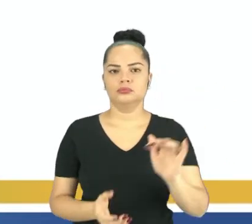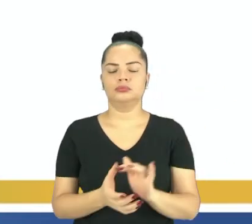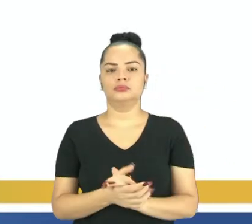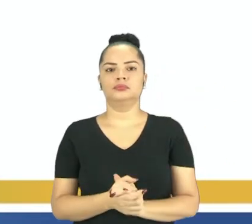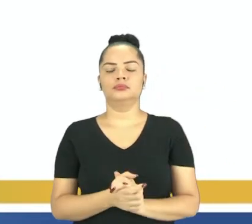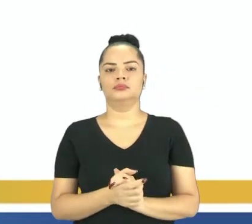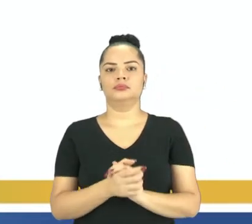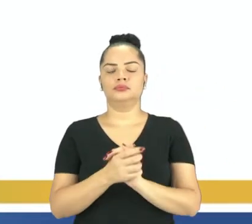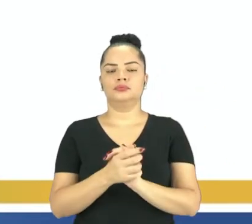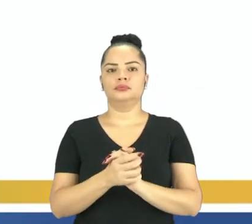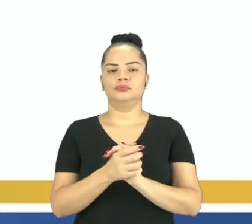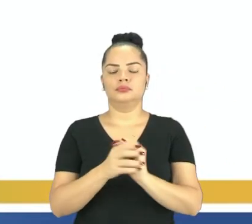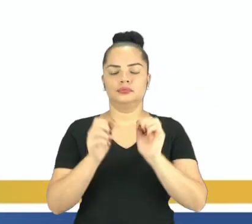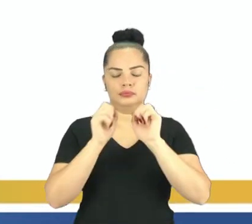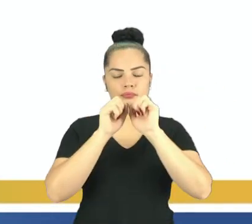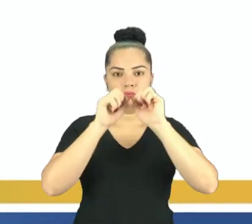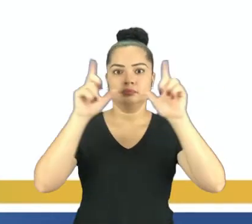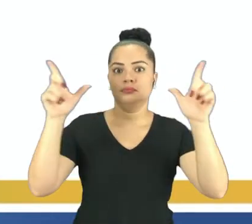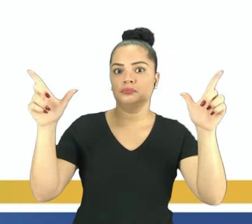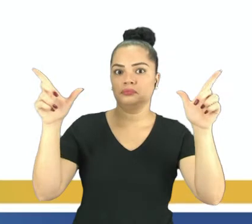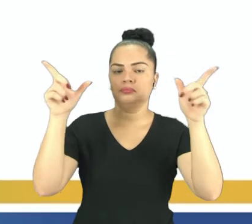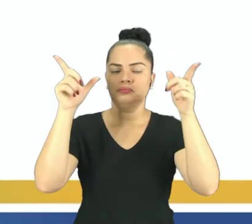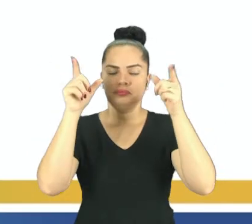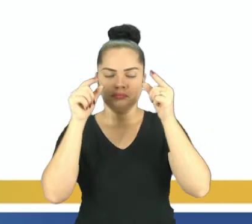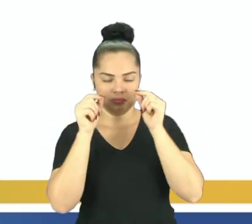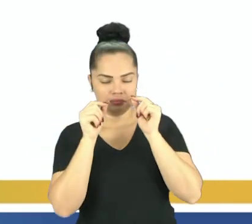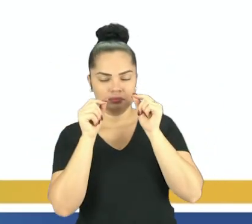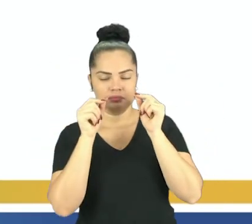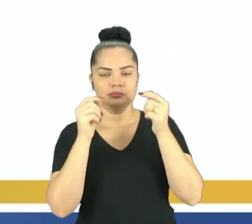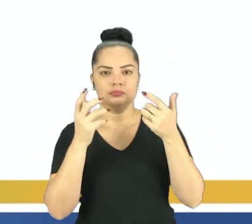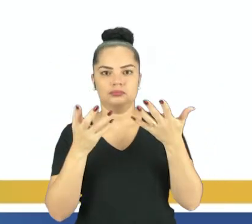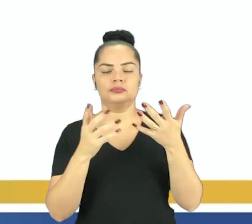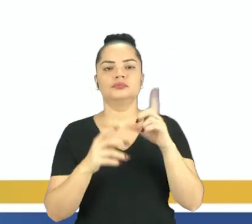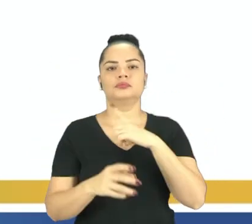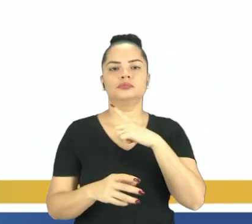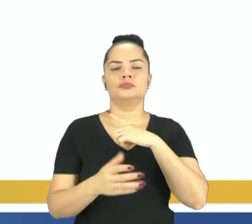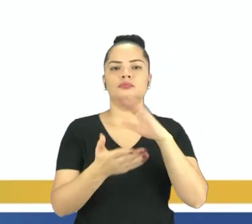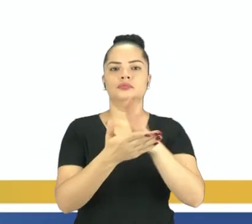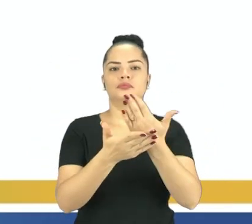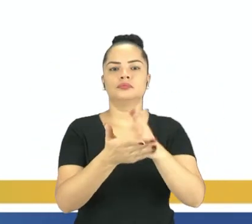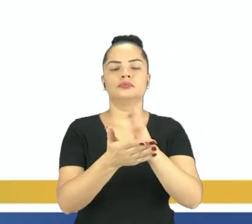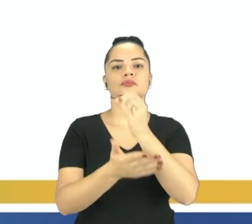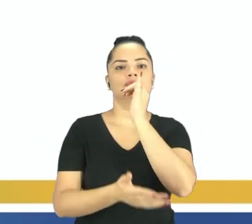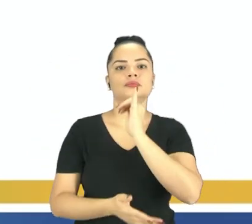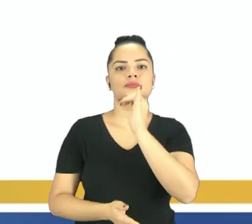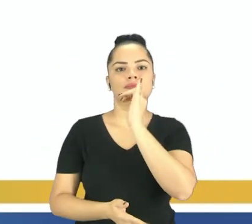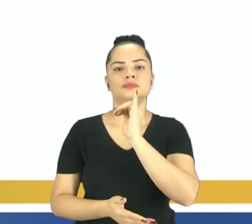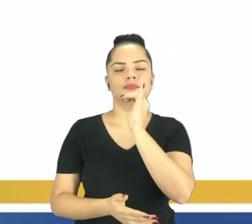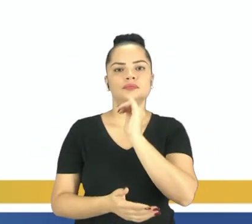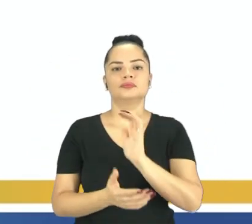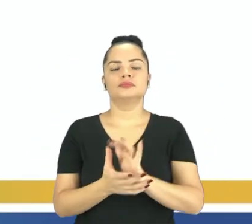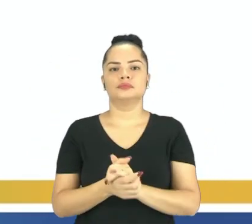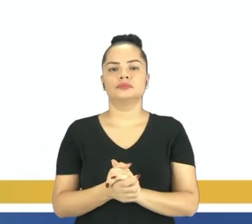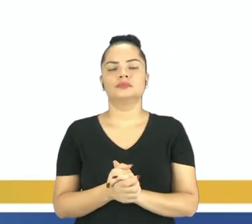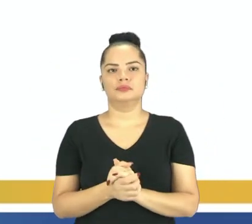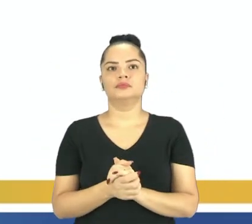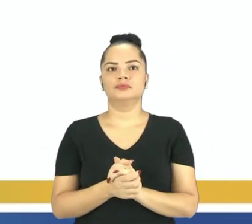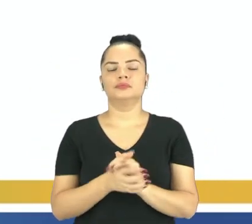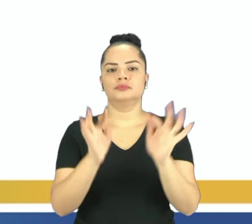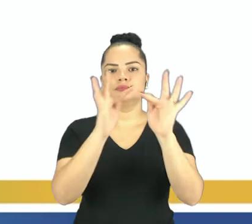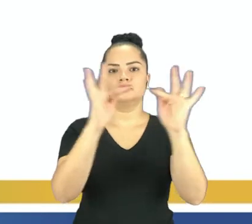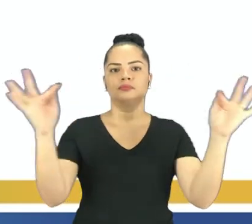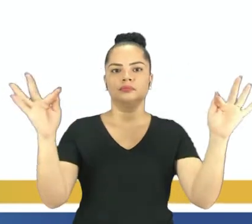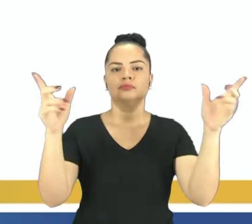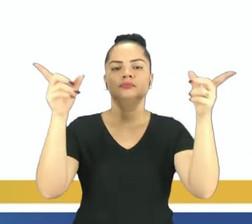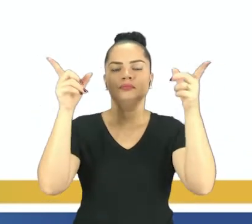open, certo? Abra, fecha. Então, tem alguns exemplos aí na tela também para vocês verem. Close your eyes, que é o exemplo aí da tirinha.